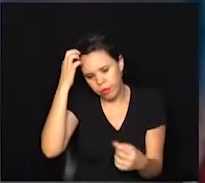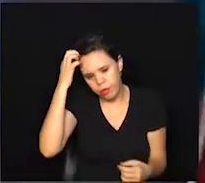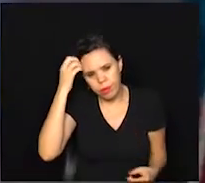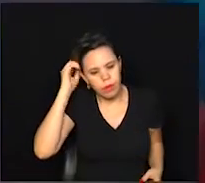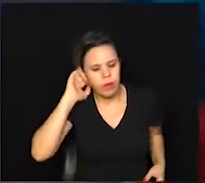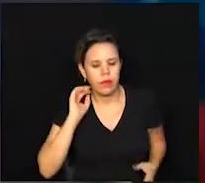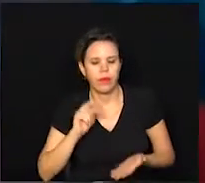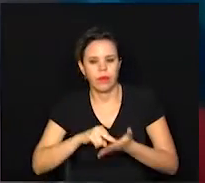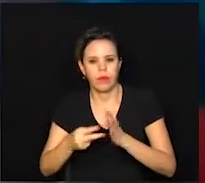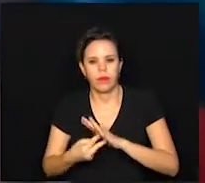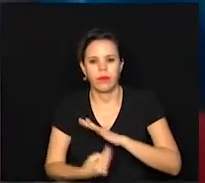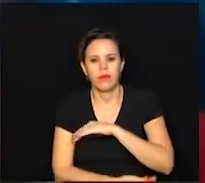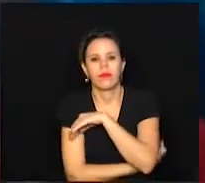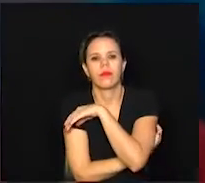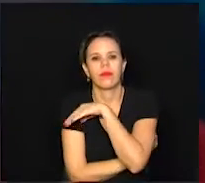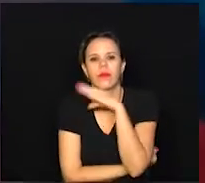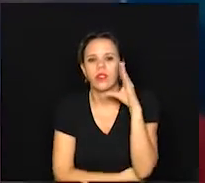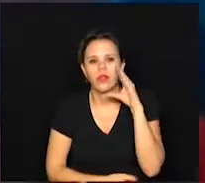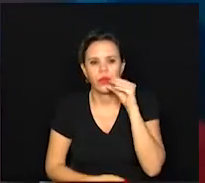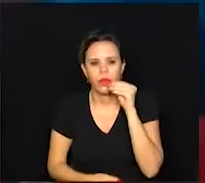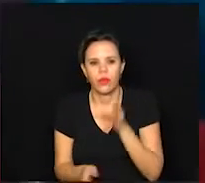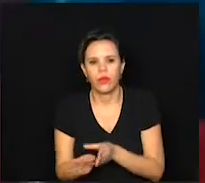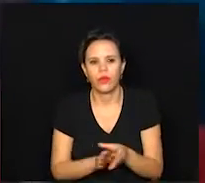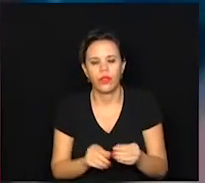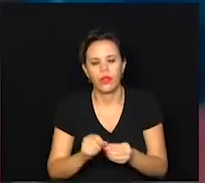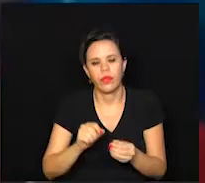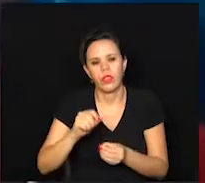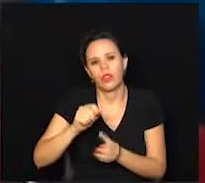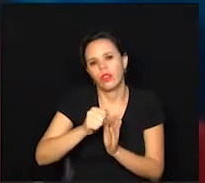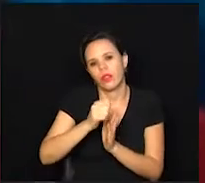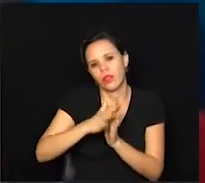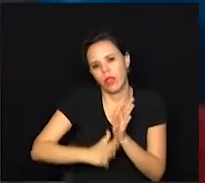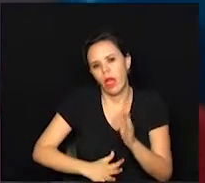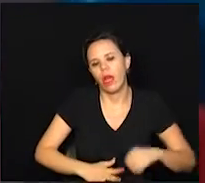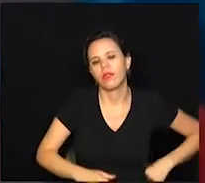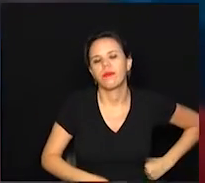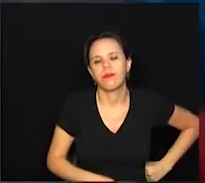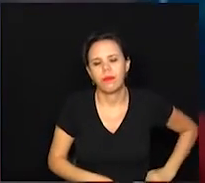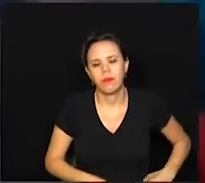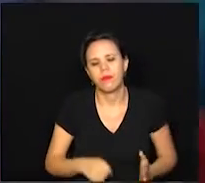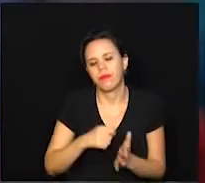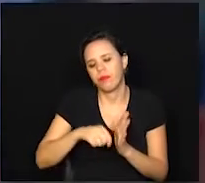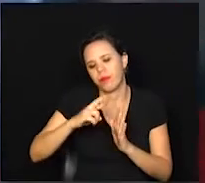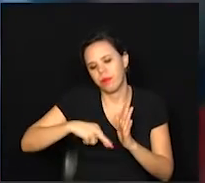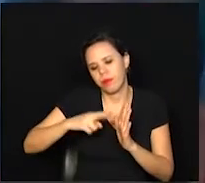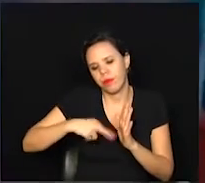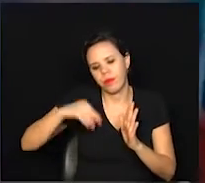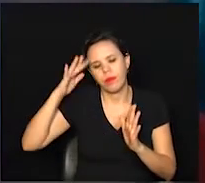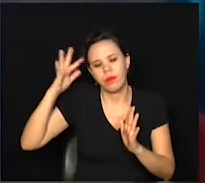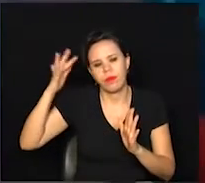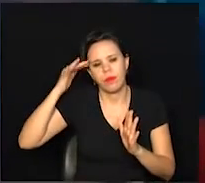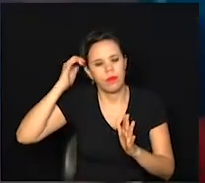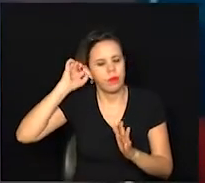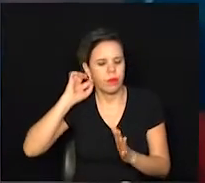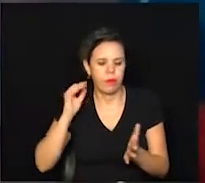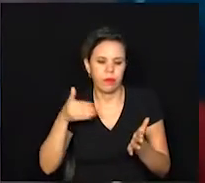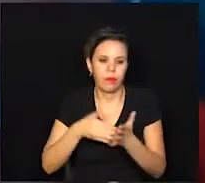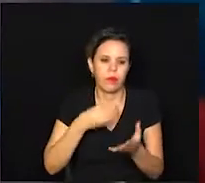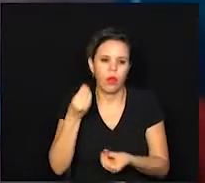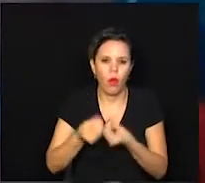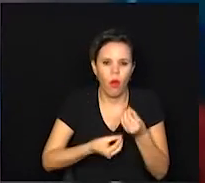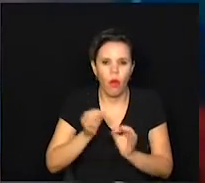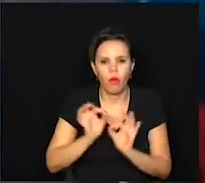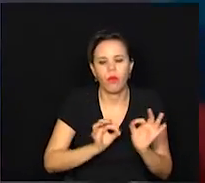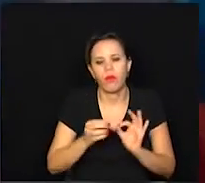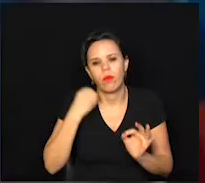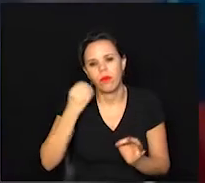que conselheiras e conselheiros tinham que fazer atas, ofícios, Então, dá para imaginar essa dificuldade.